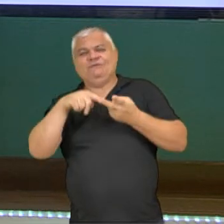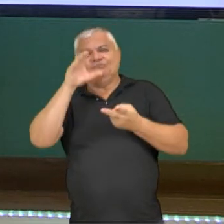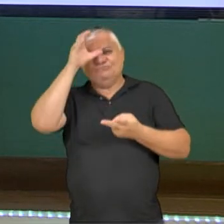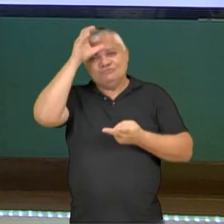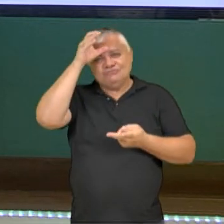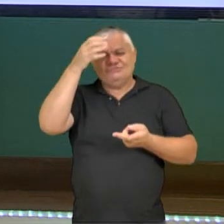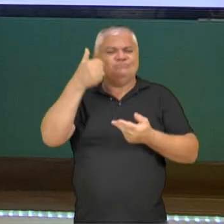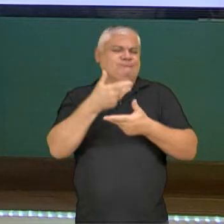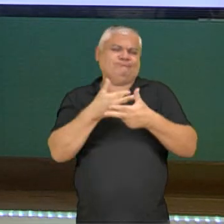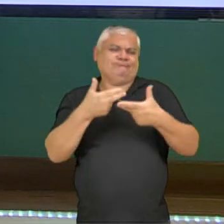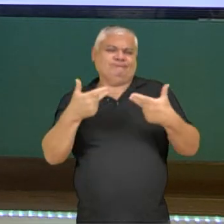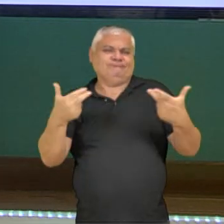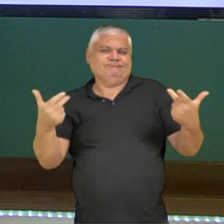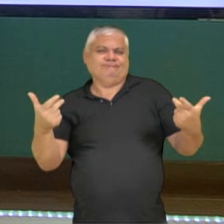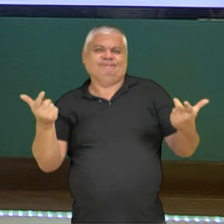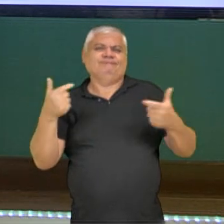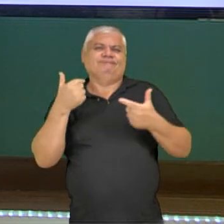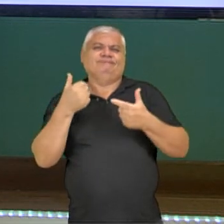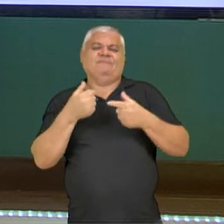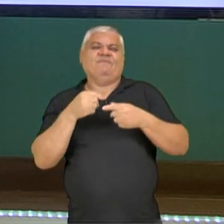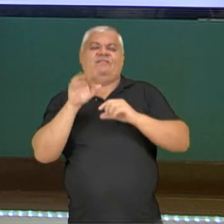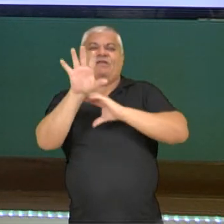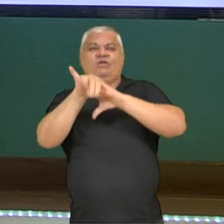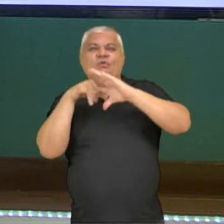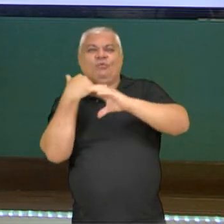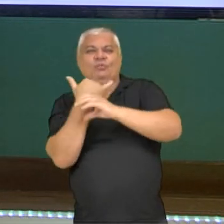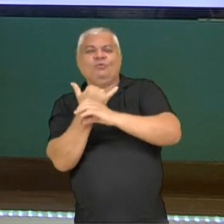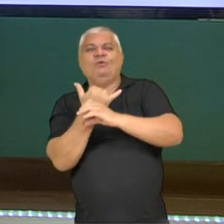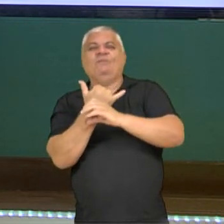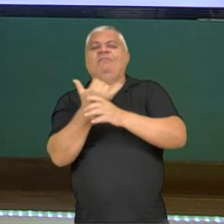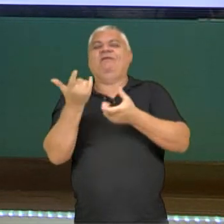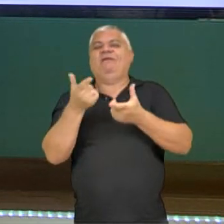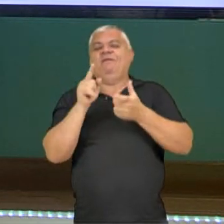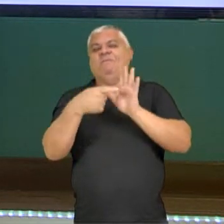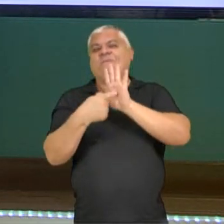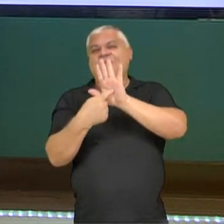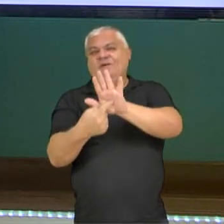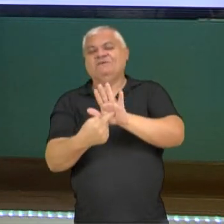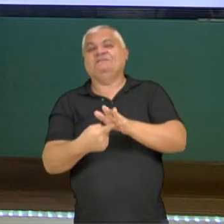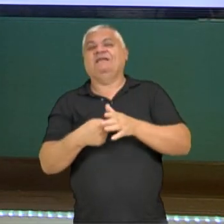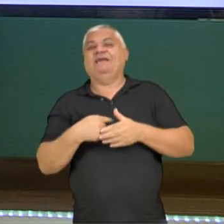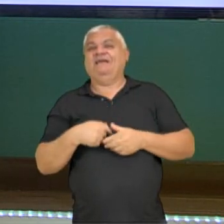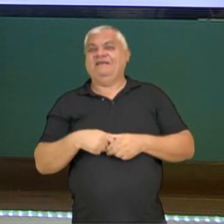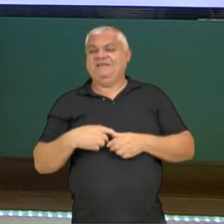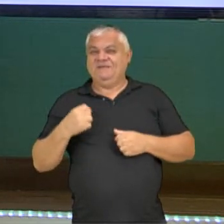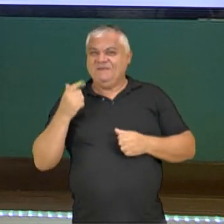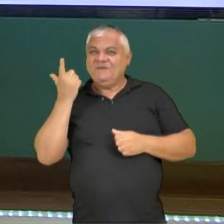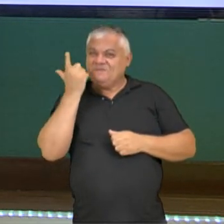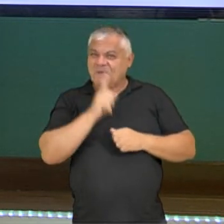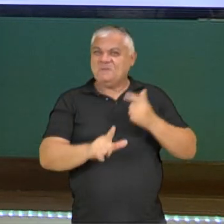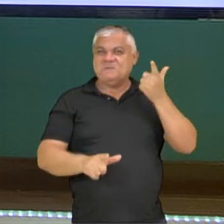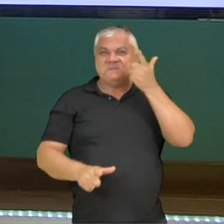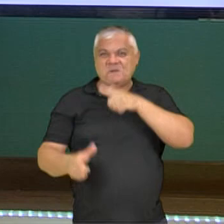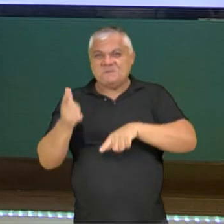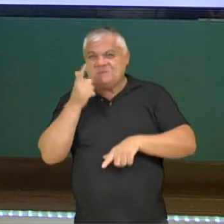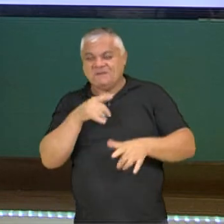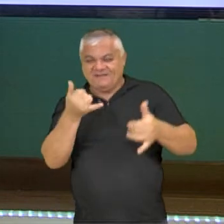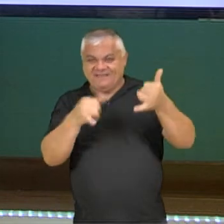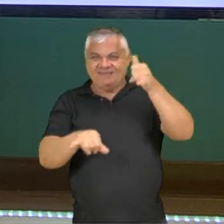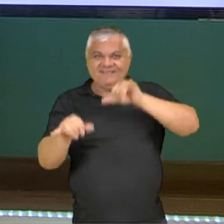tia, tio, fazer um blog, fazer um canal no YouTube e assim sucessivamente arrasando na